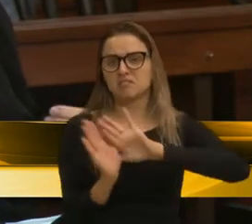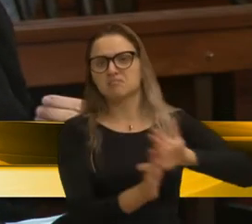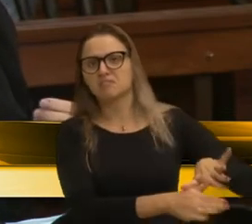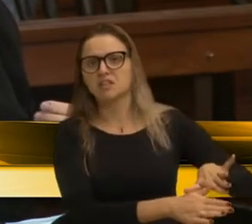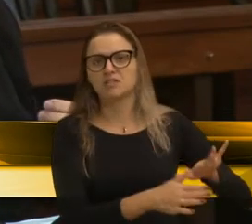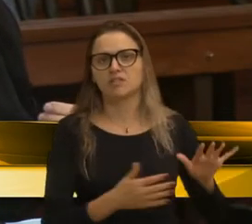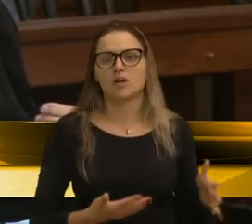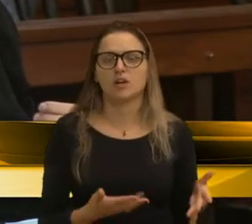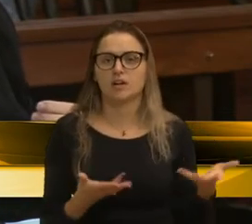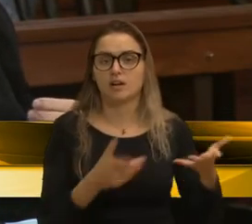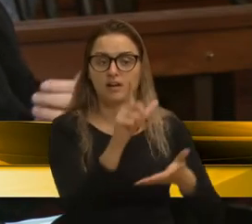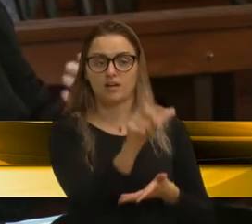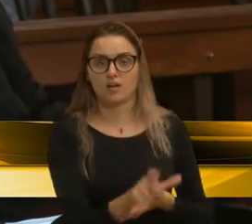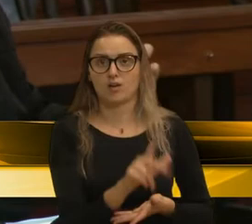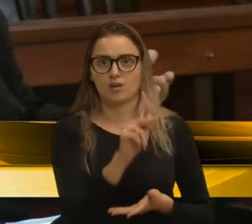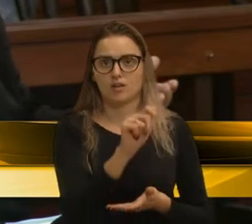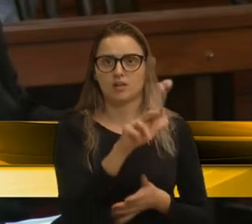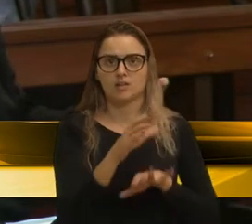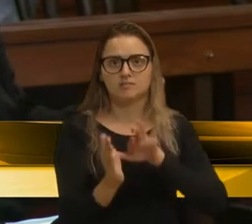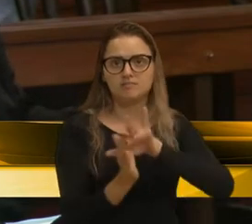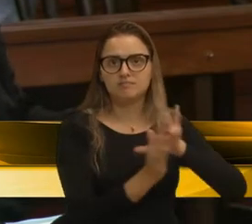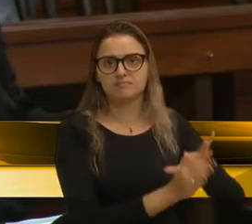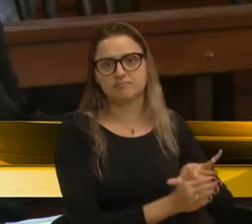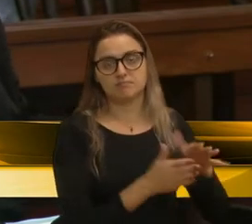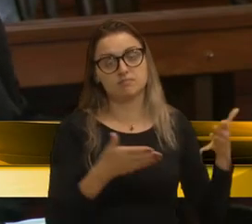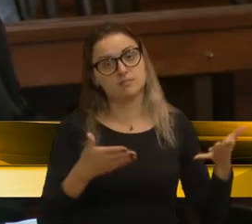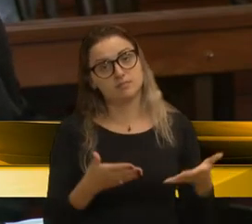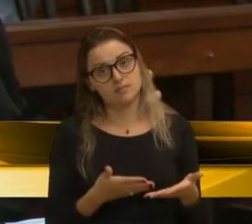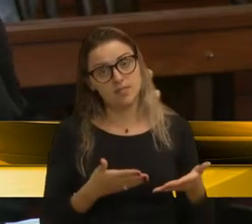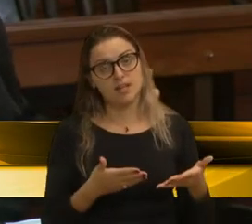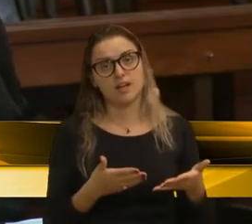E jogado fora, né? E a imundícia voltou.